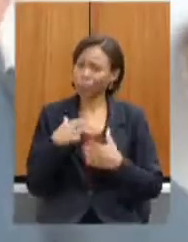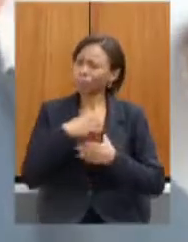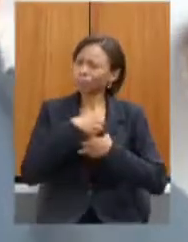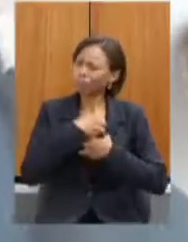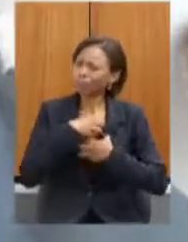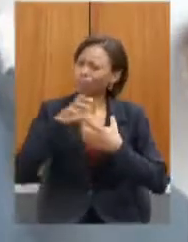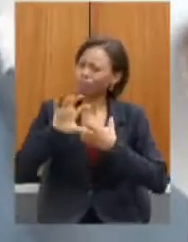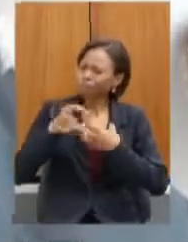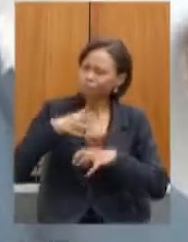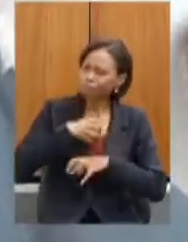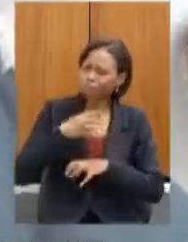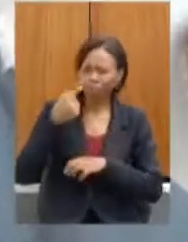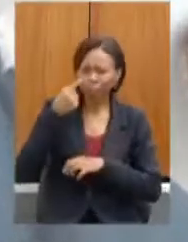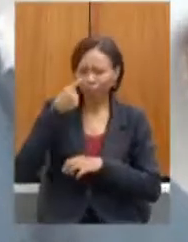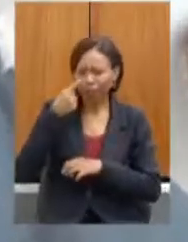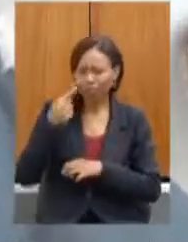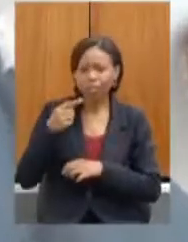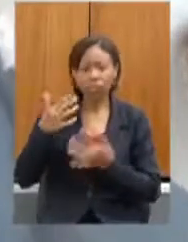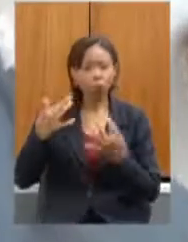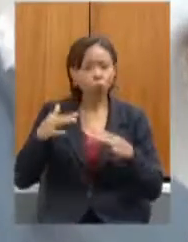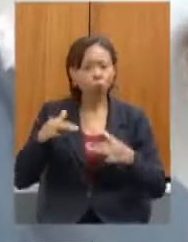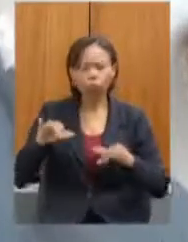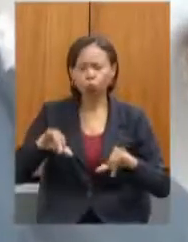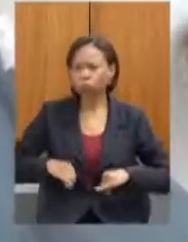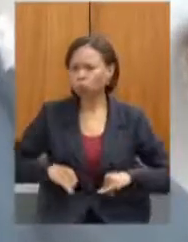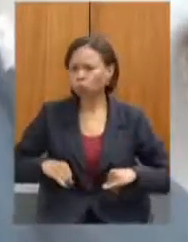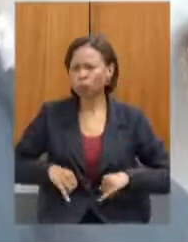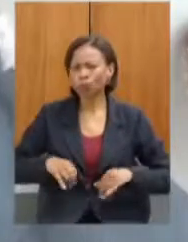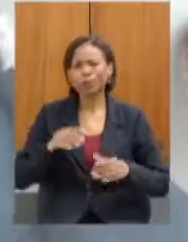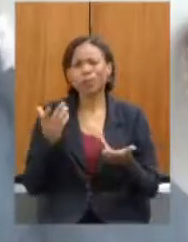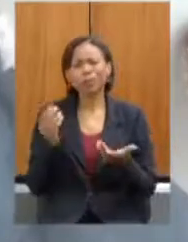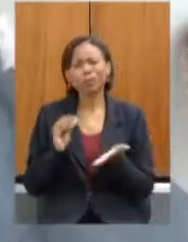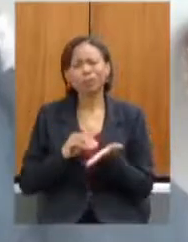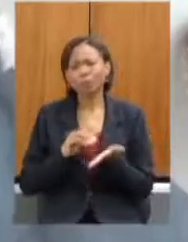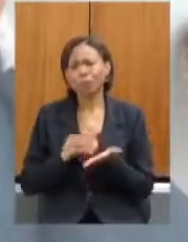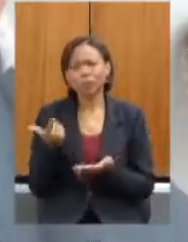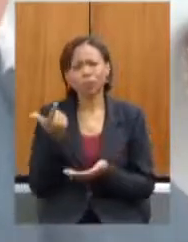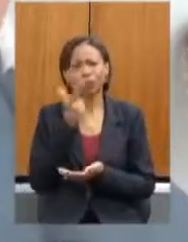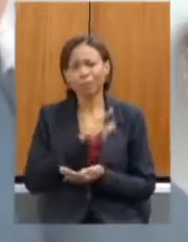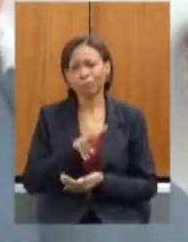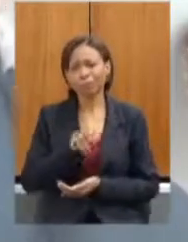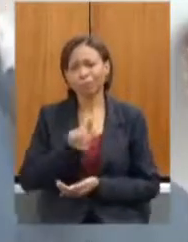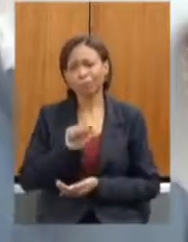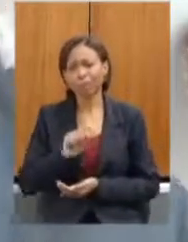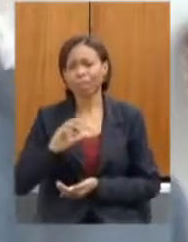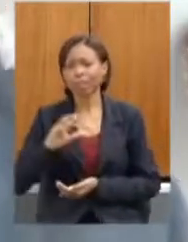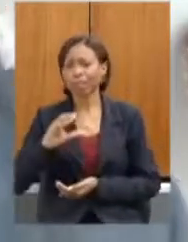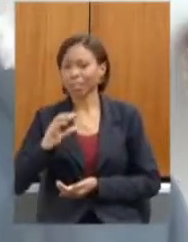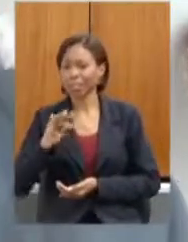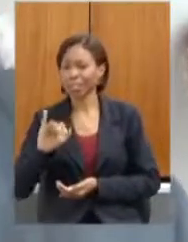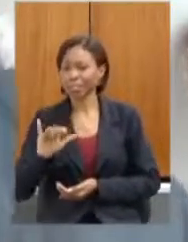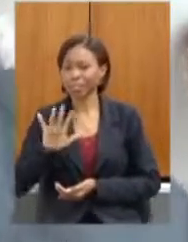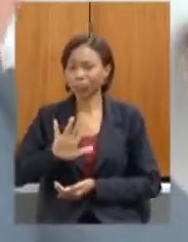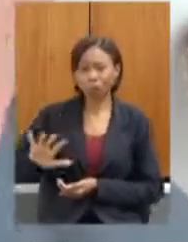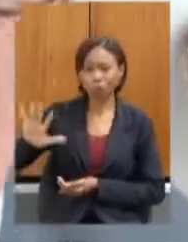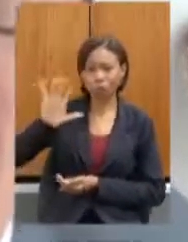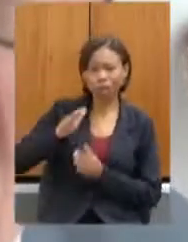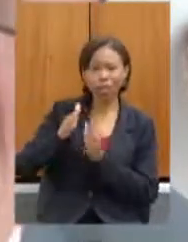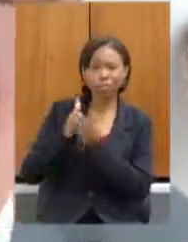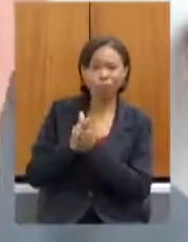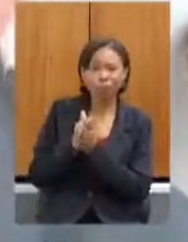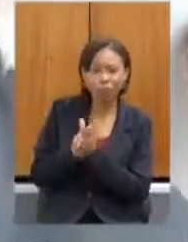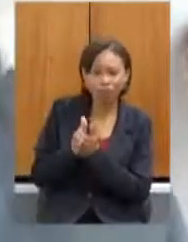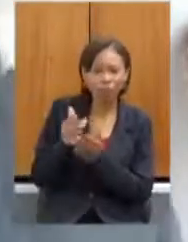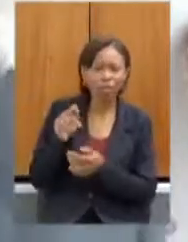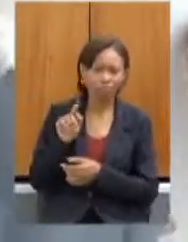no dia a dia de conseguir vagas para CTI para os pacientes do médio e baixo Jequitinhonha então fica aqui mais uma